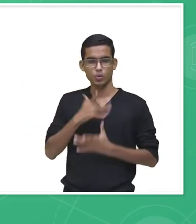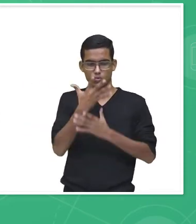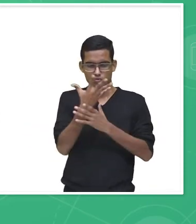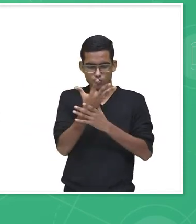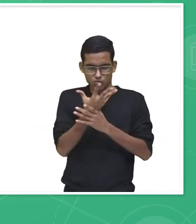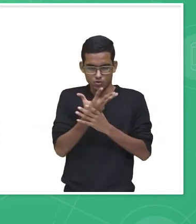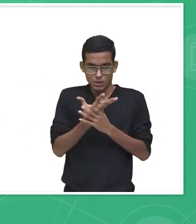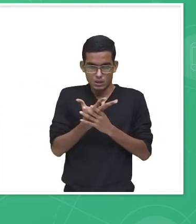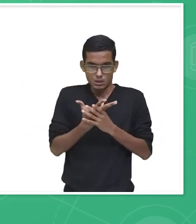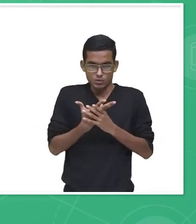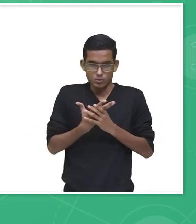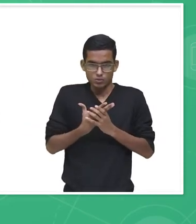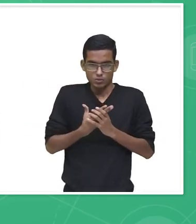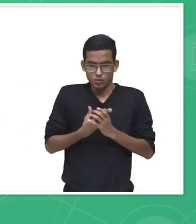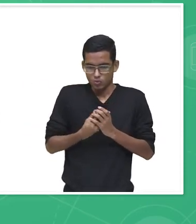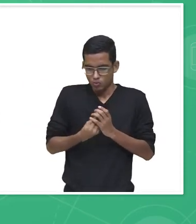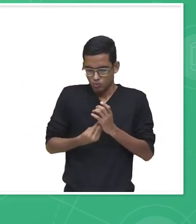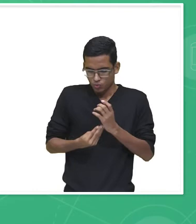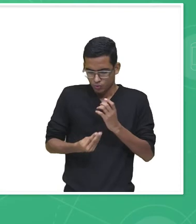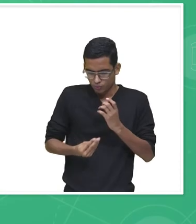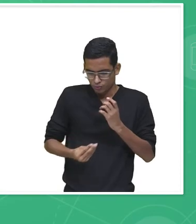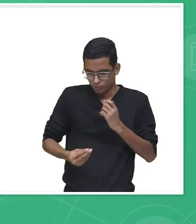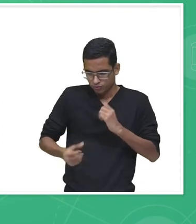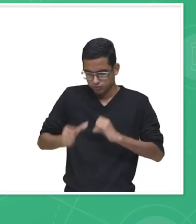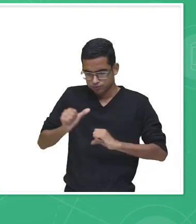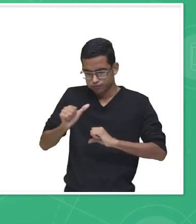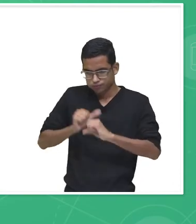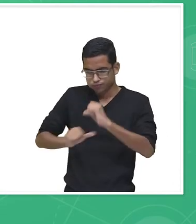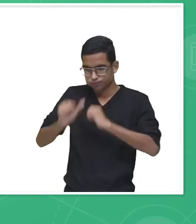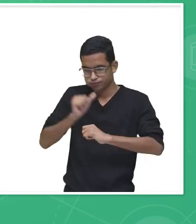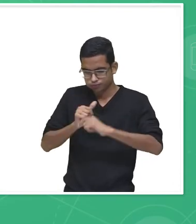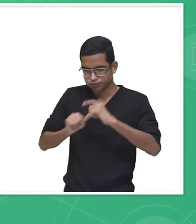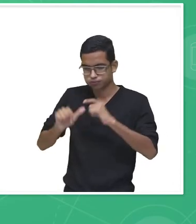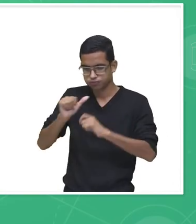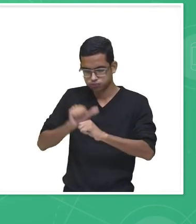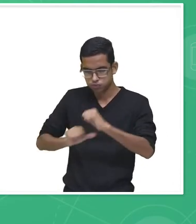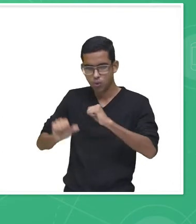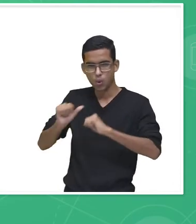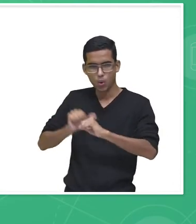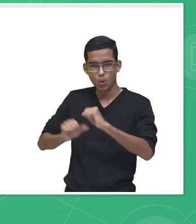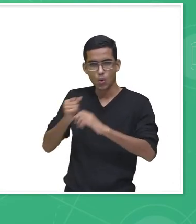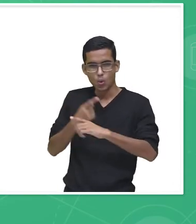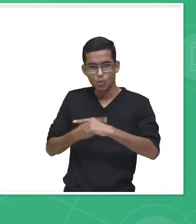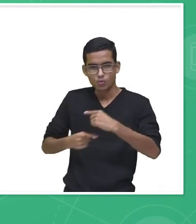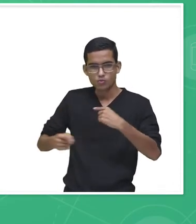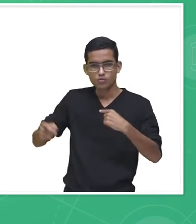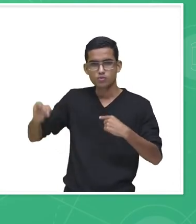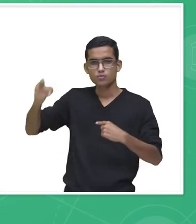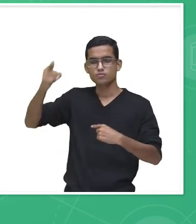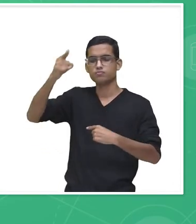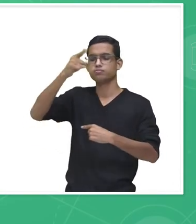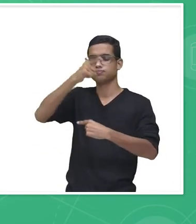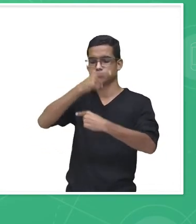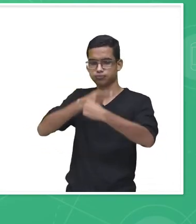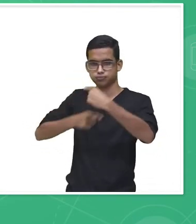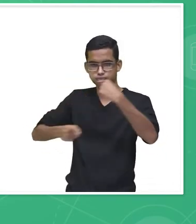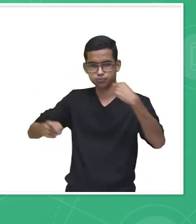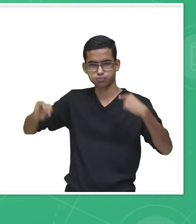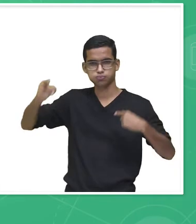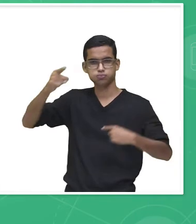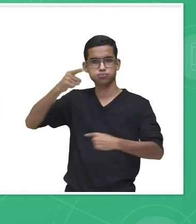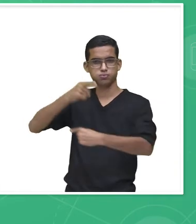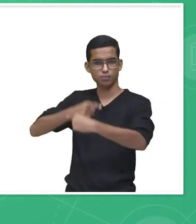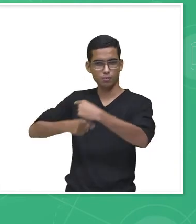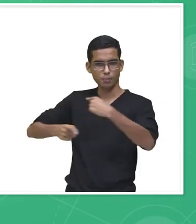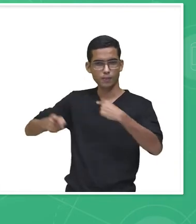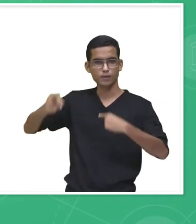sangue do corpo passa por essa máquina o sangue vai ser filtrado né vai ser retirado aliás excretas nitrogenadas e